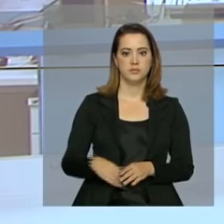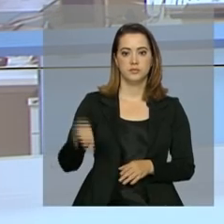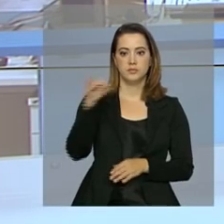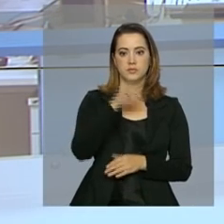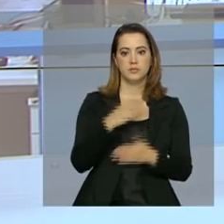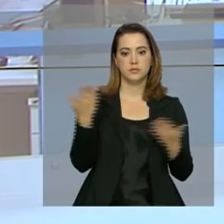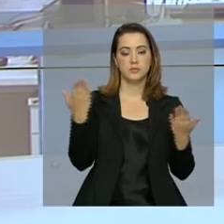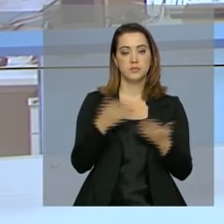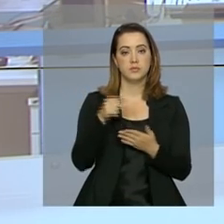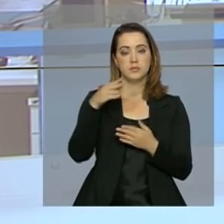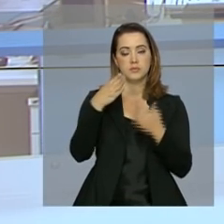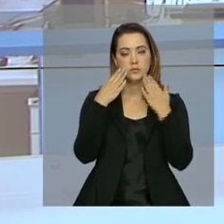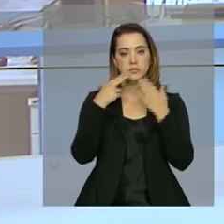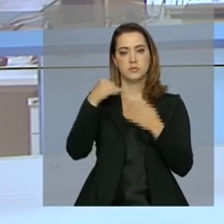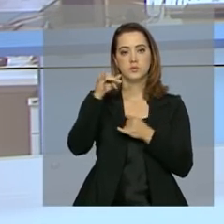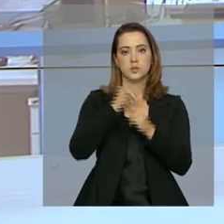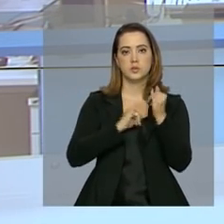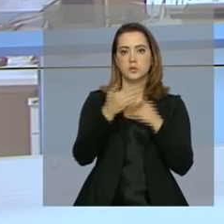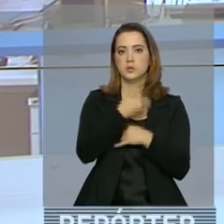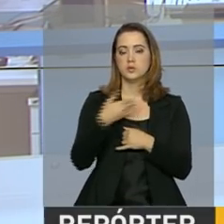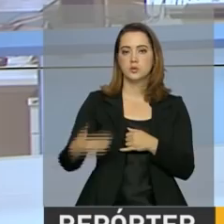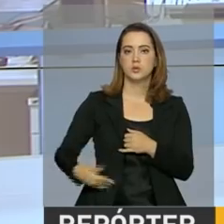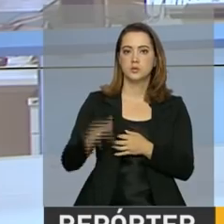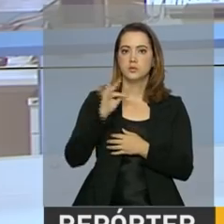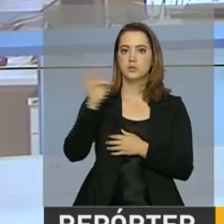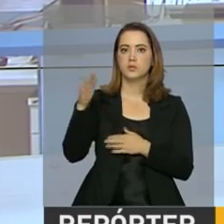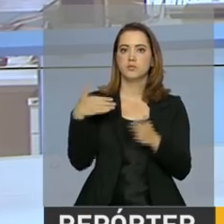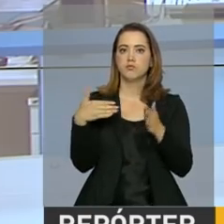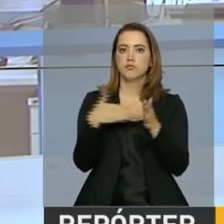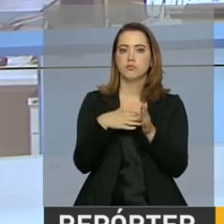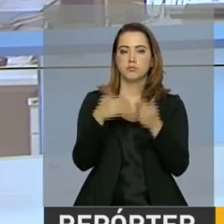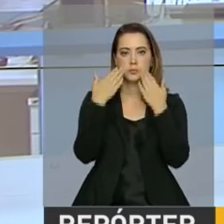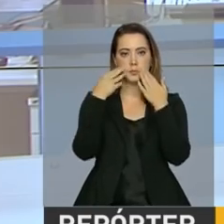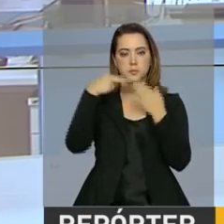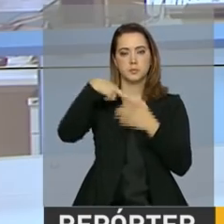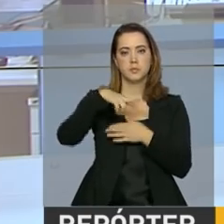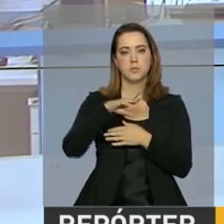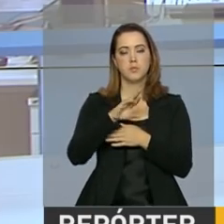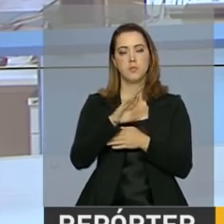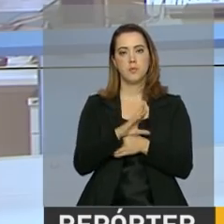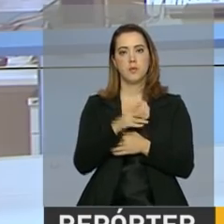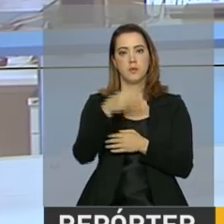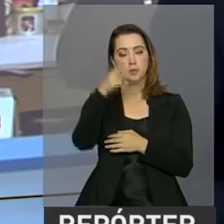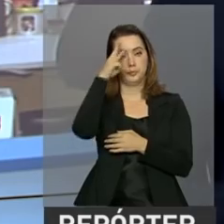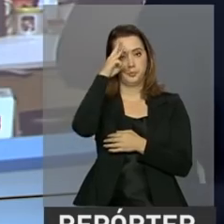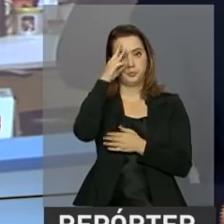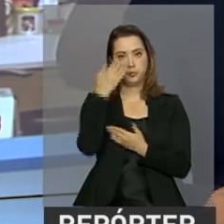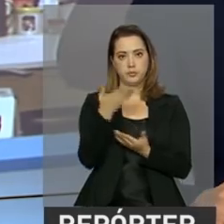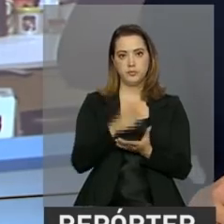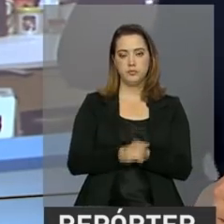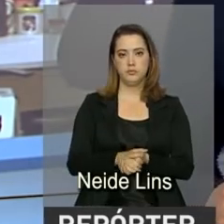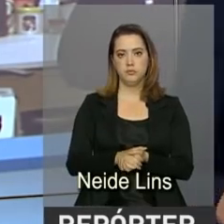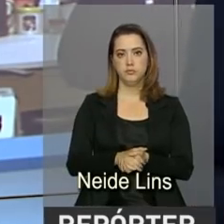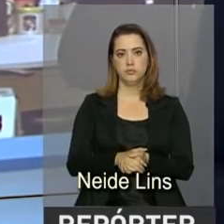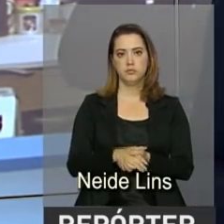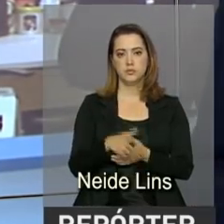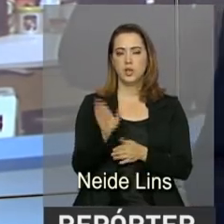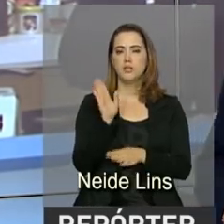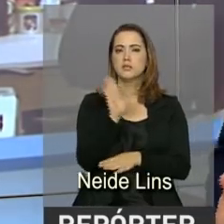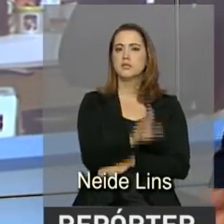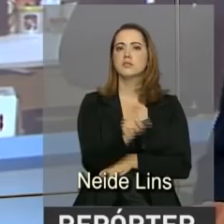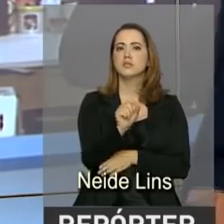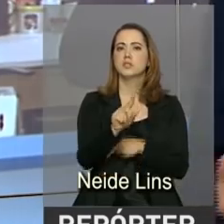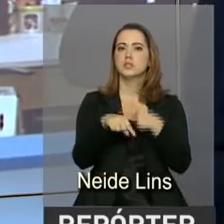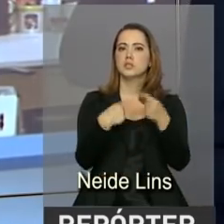Olá, estamos de volta com as notícias do governo federal na última edição do Repórter NBR desta terça-feira. No fim da tarde, após encontro